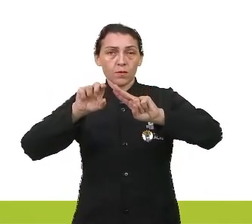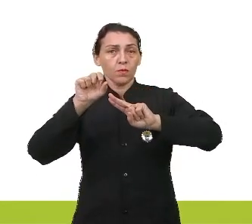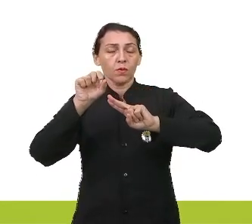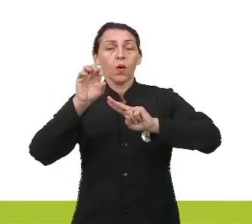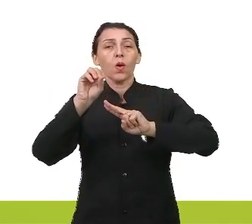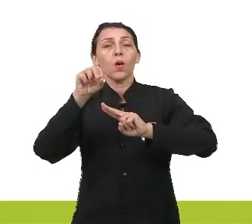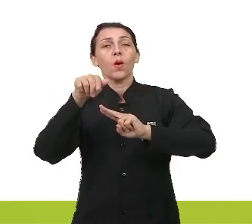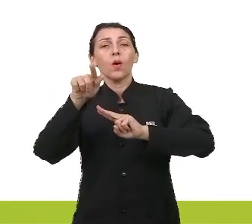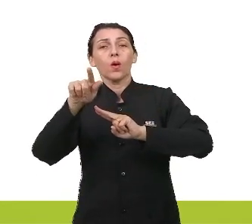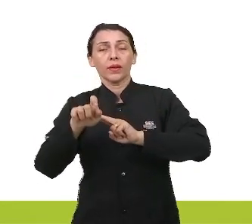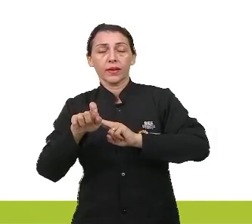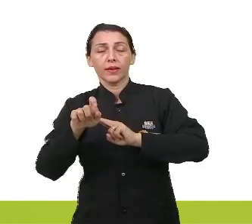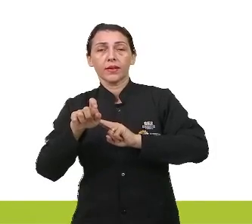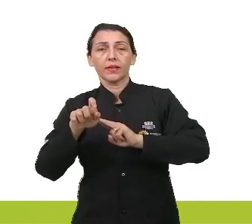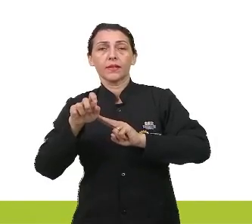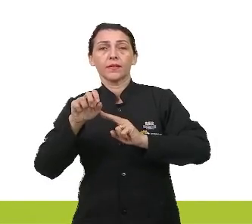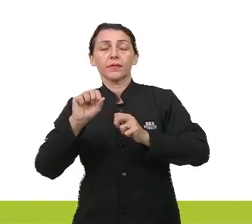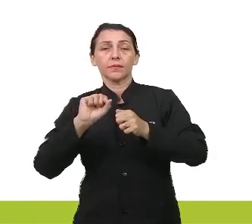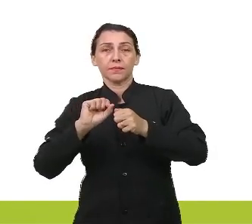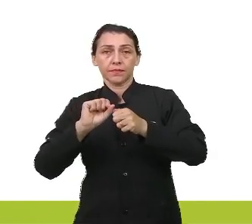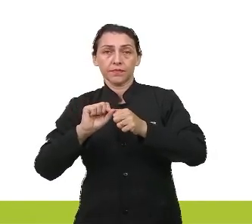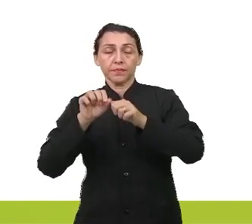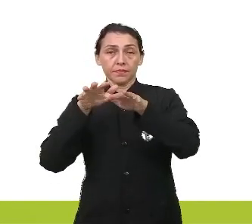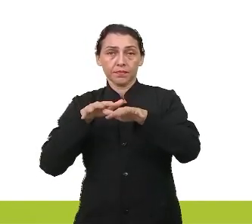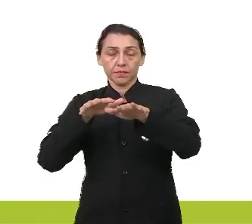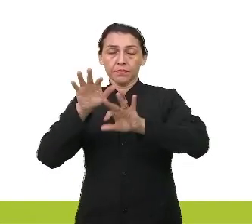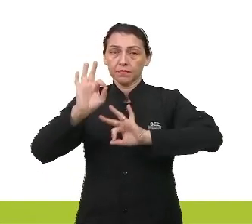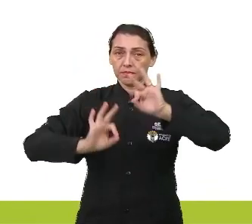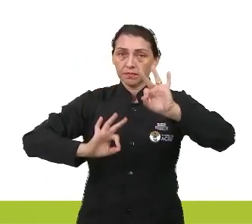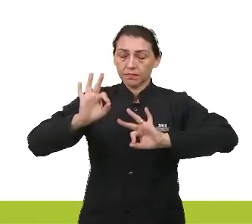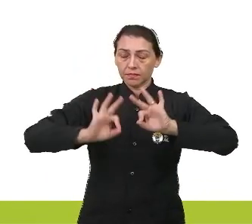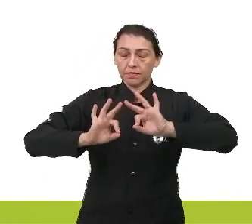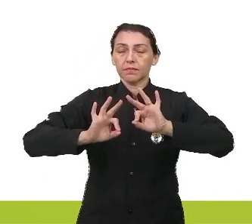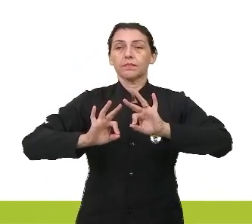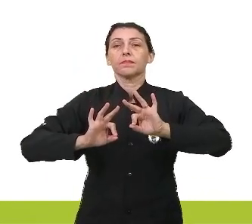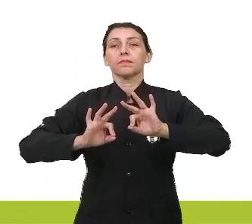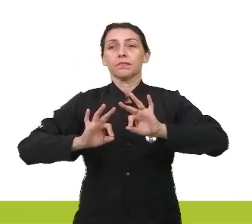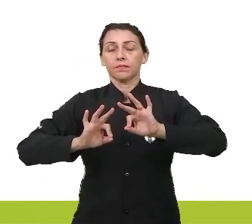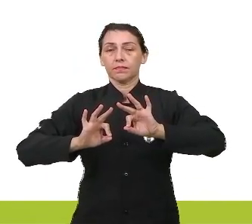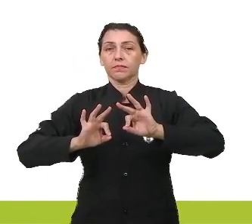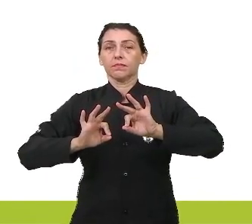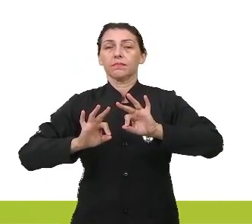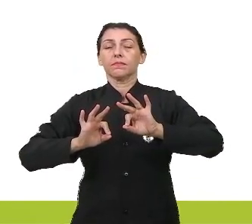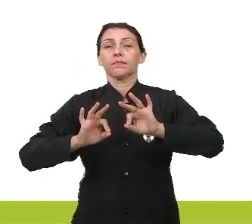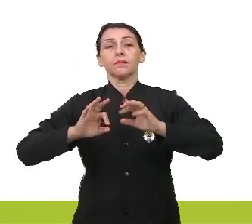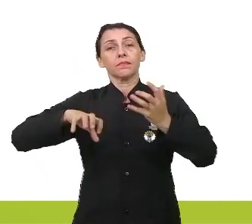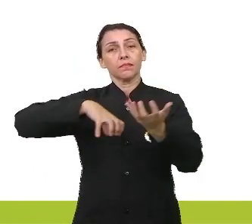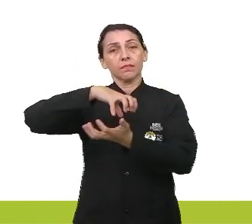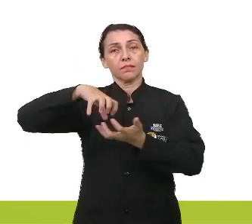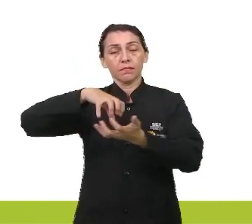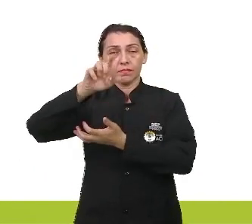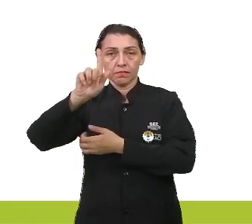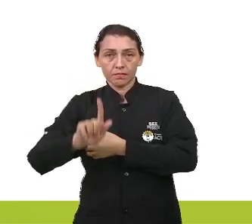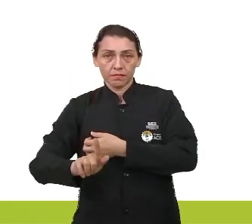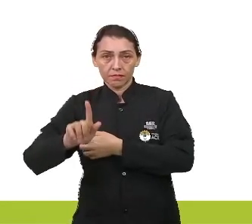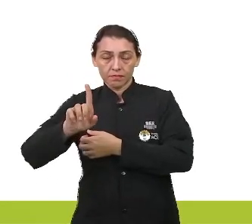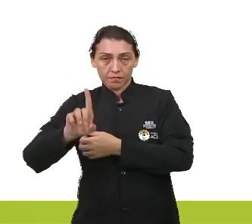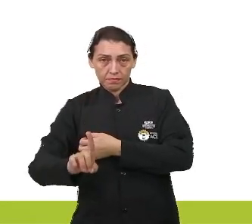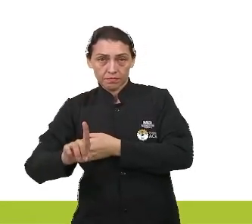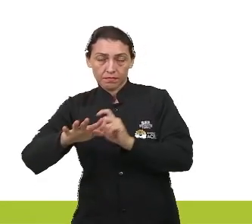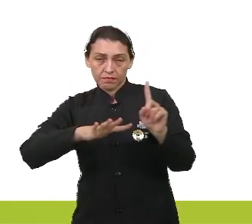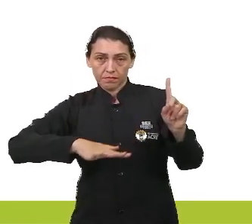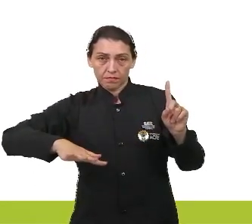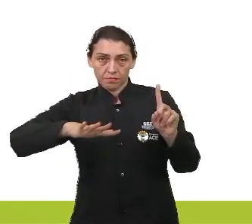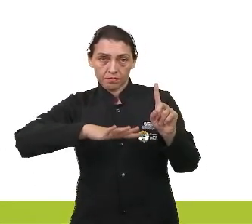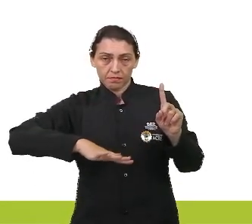fazem? Criação de passeatas e organização de movimentos para reivindicação de direitos